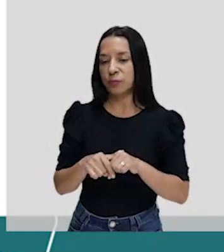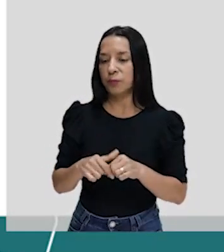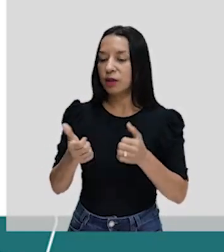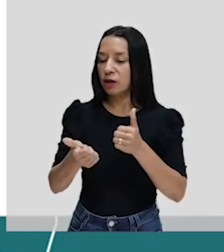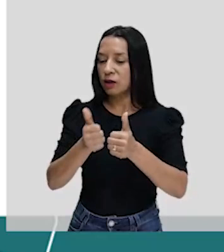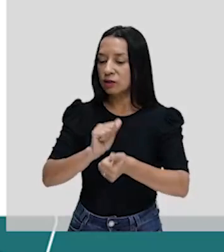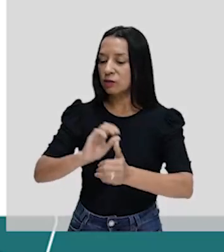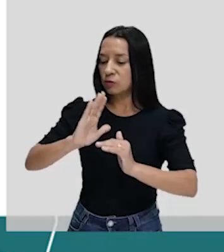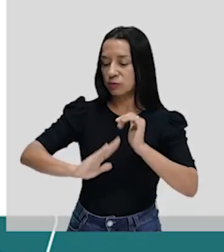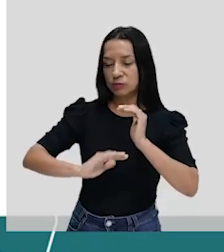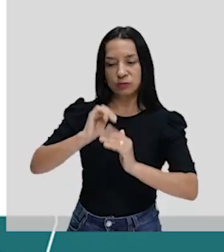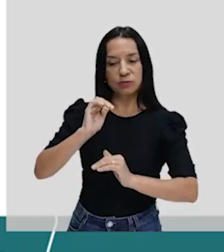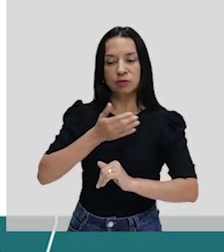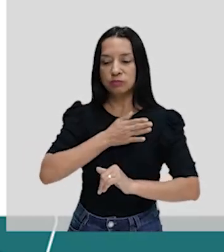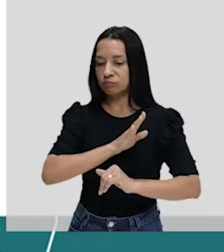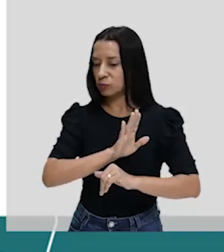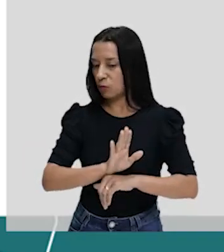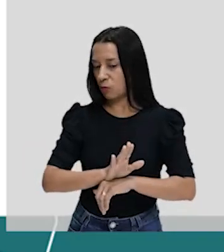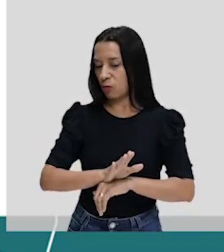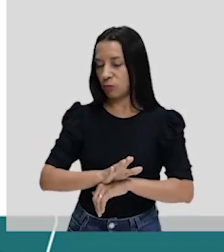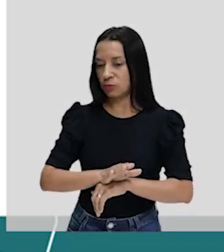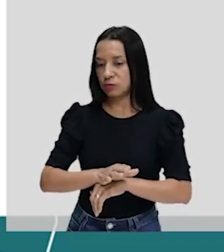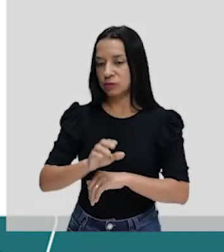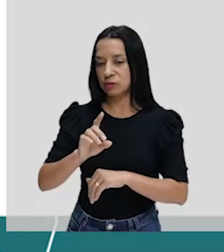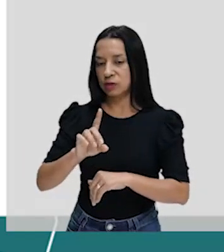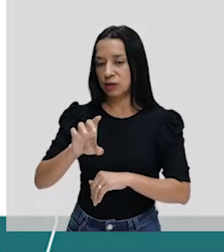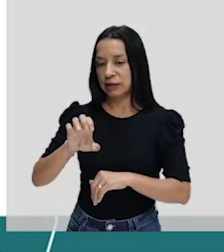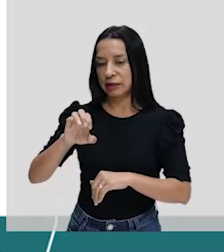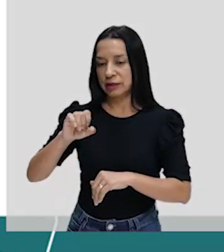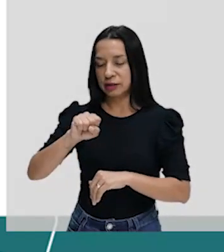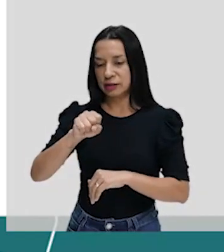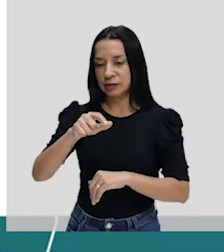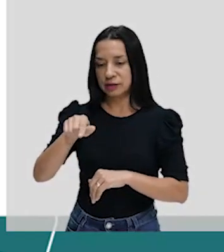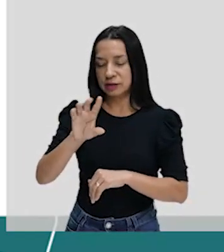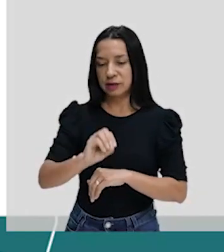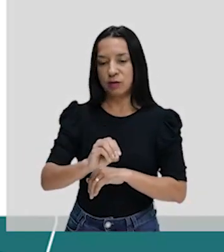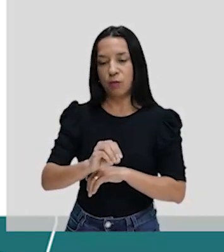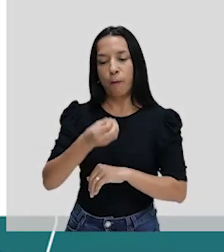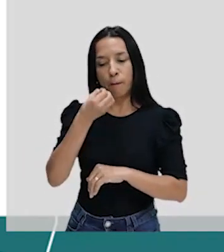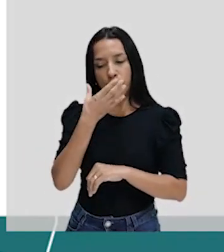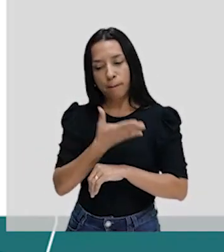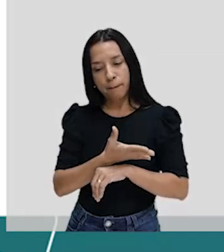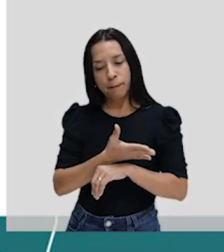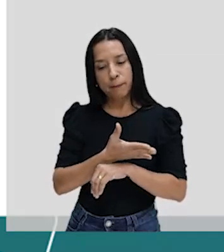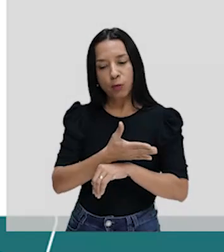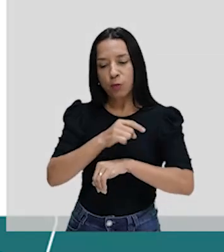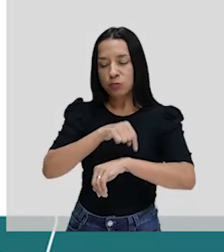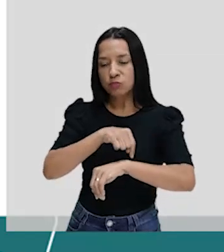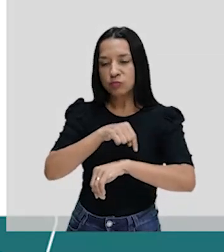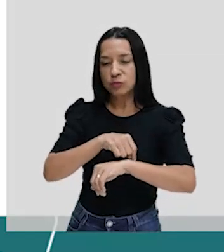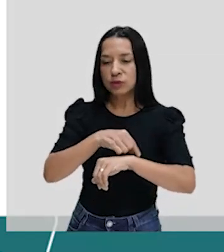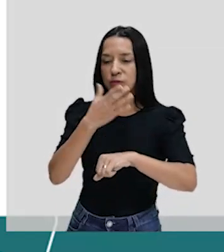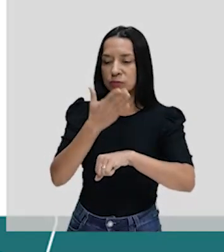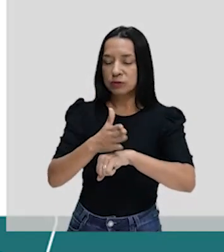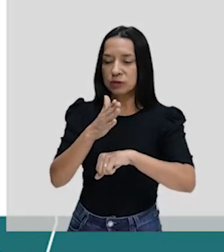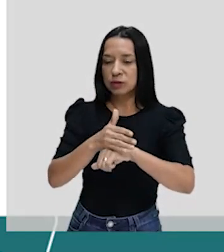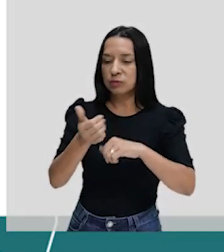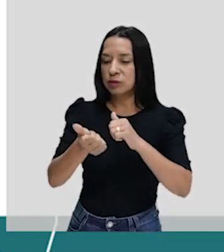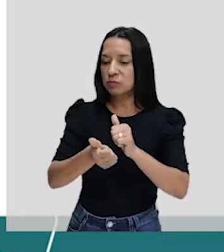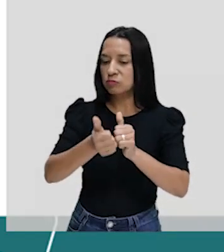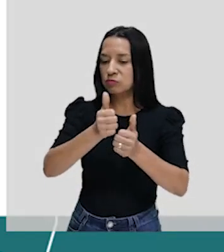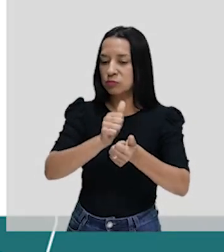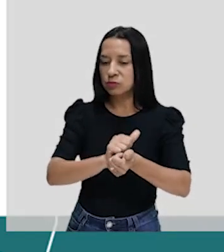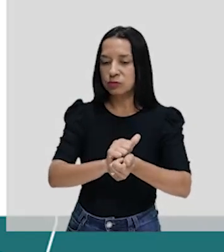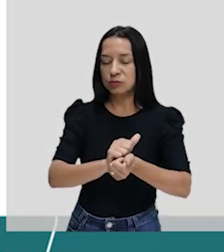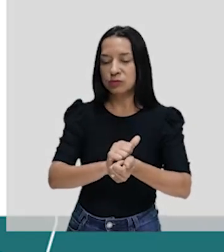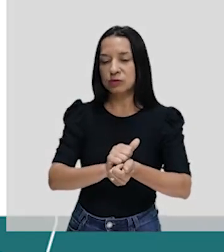se lesionar. Então, uma boa sessão de treinamento esportivo, na verdade, um